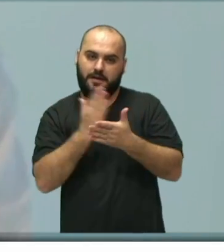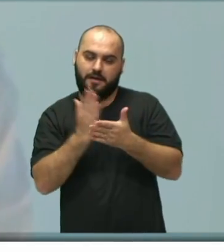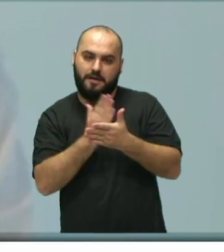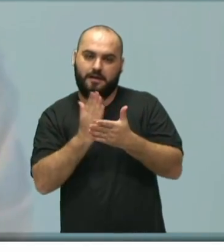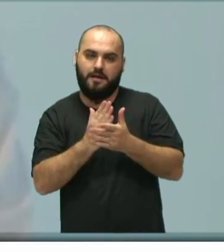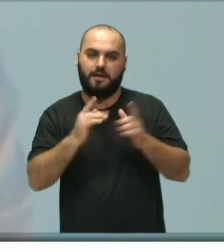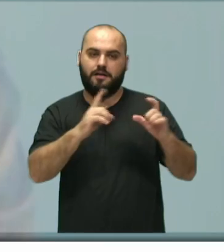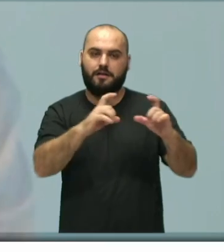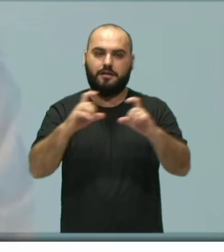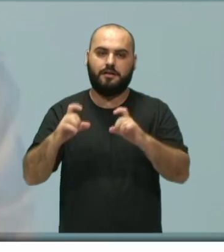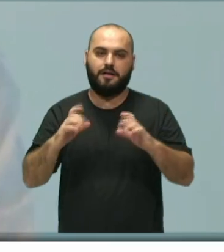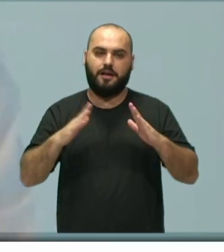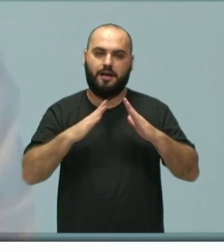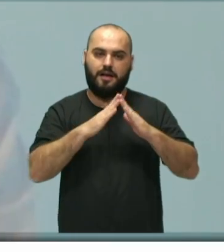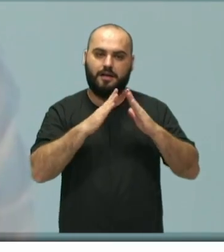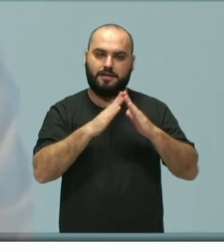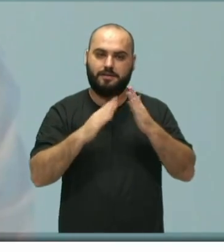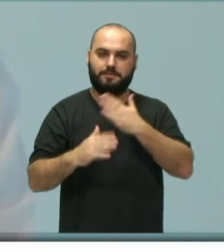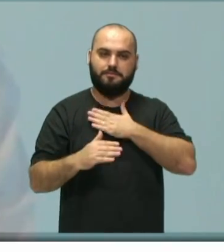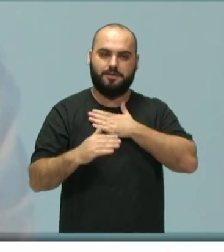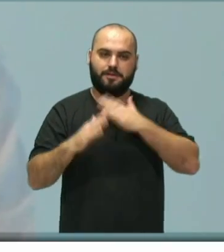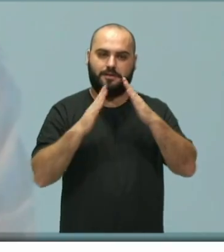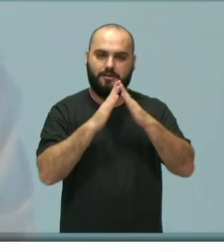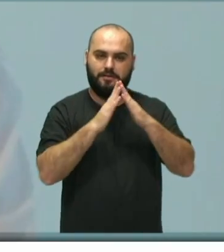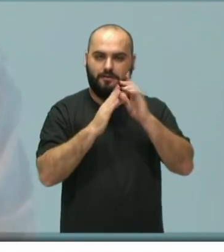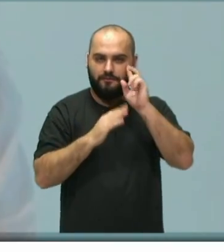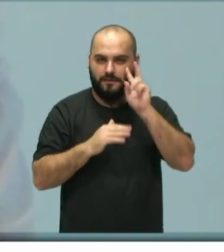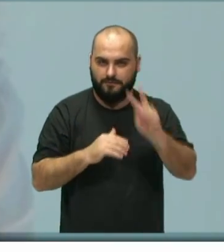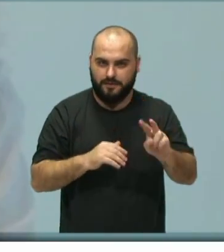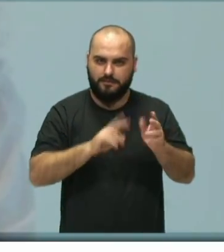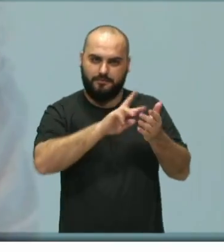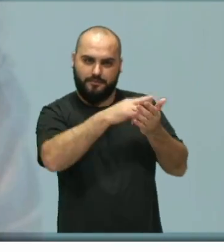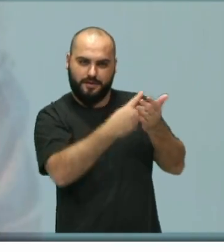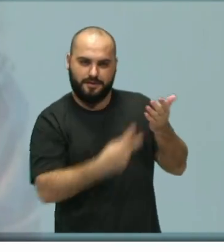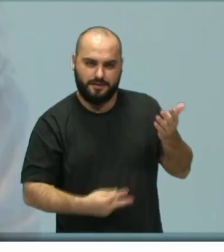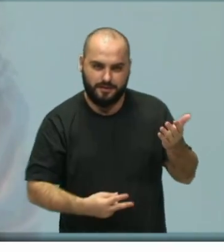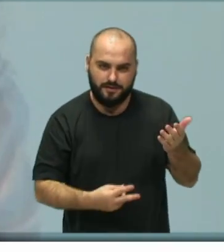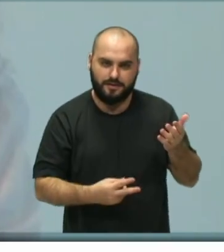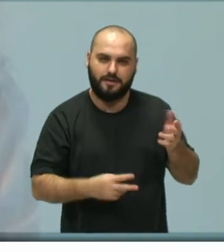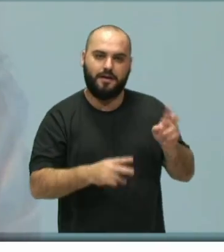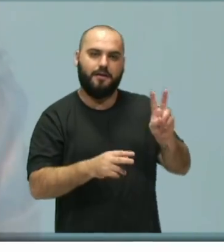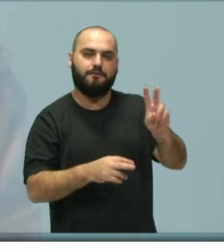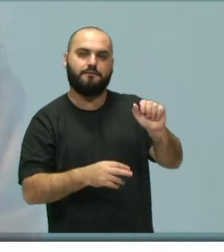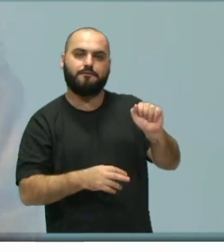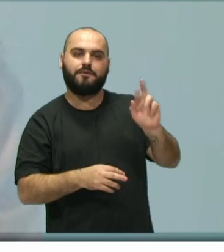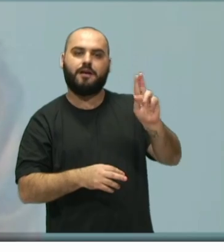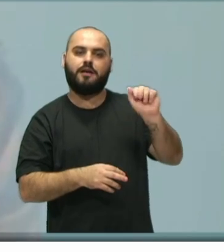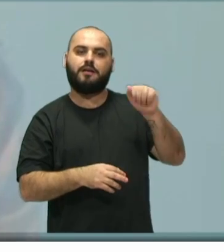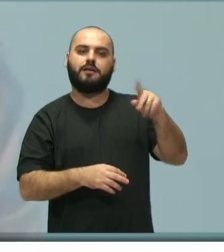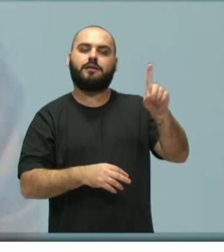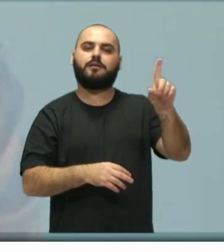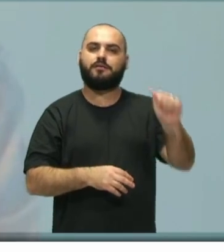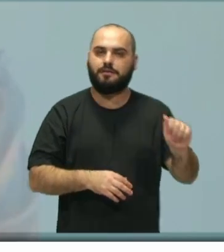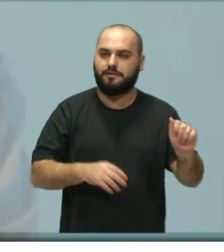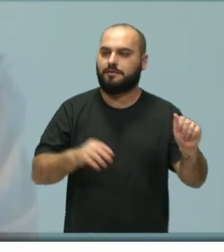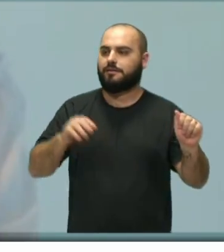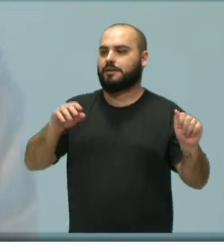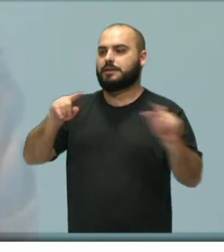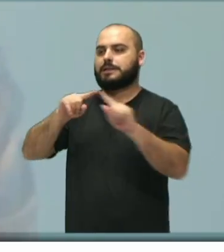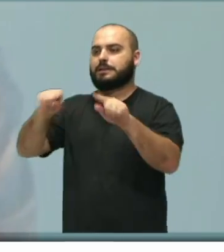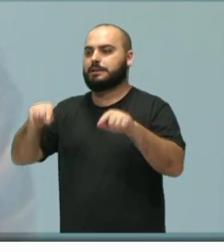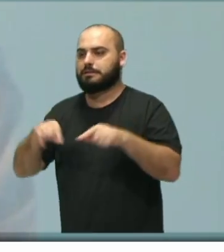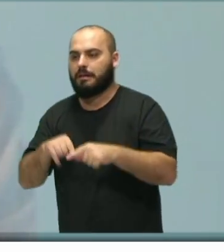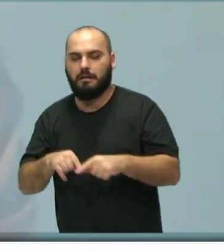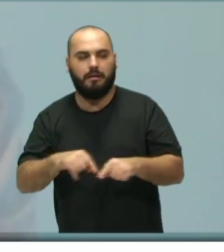casa, né? Cada capítulo é um cômodo, então você vai ter as poesias da varanda, da sala, da cozinha,